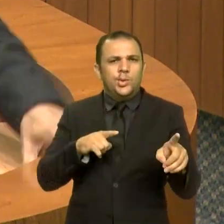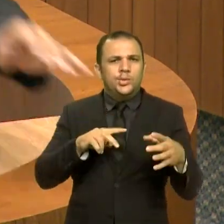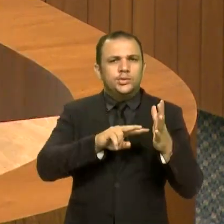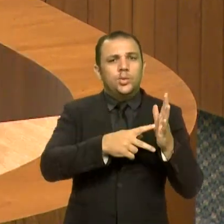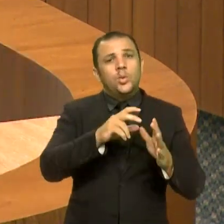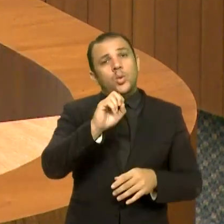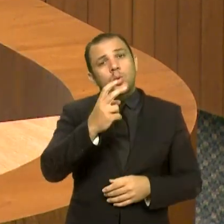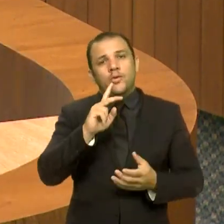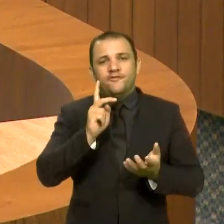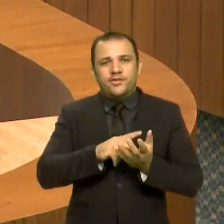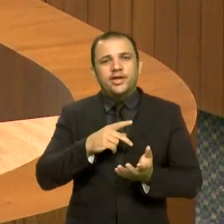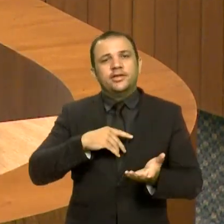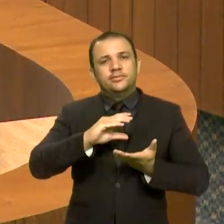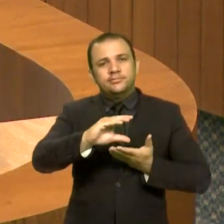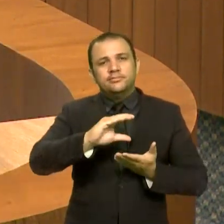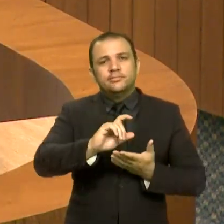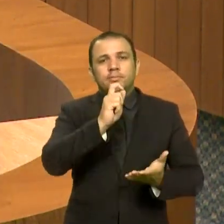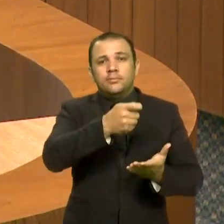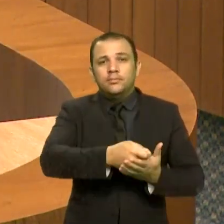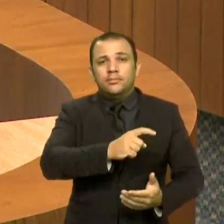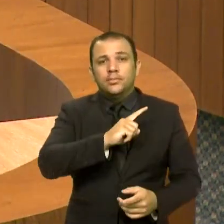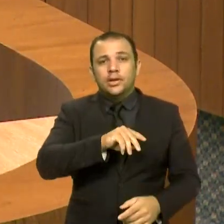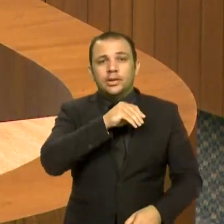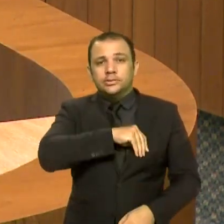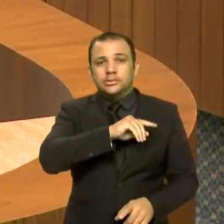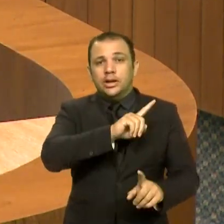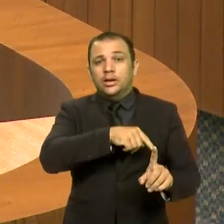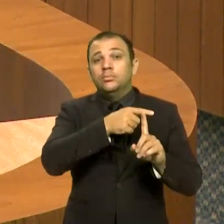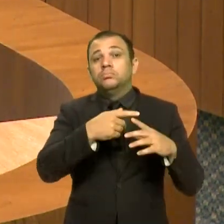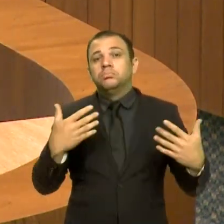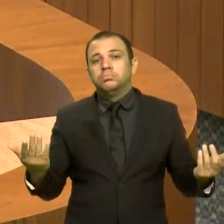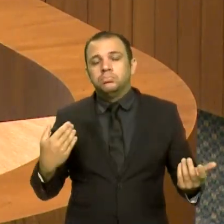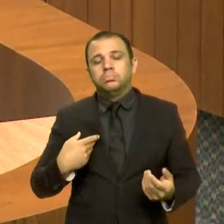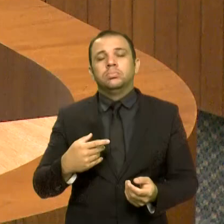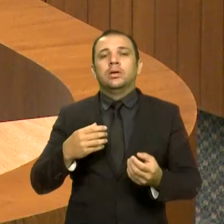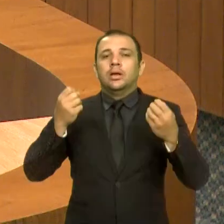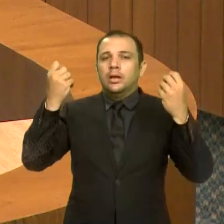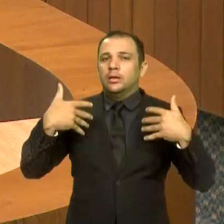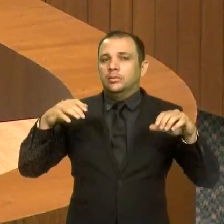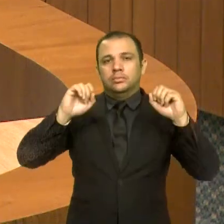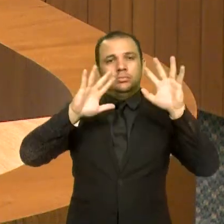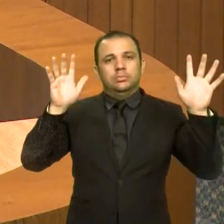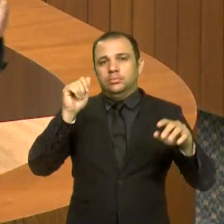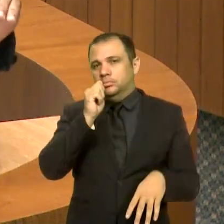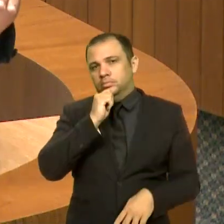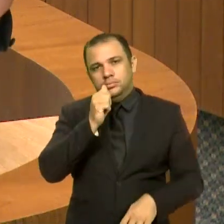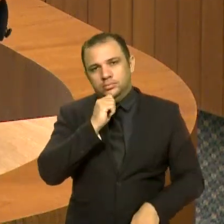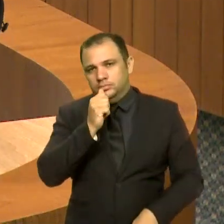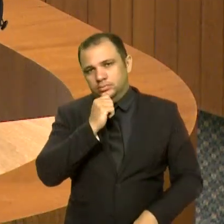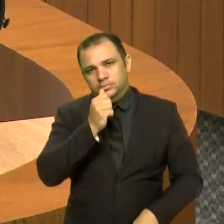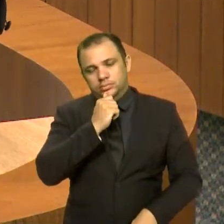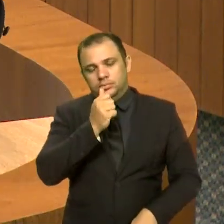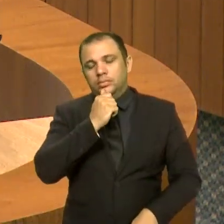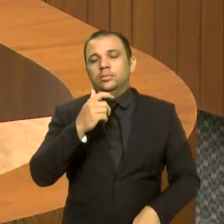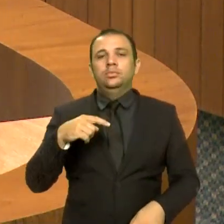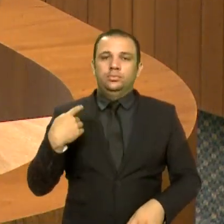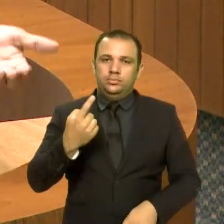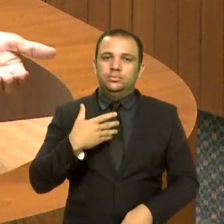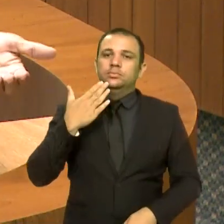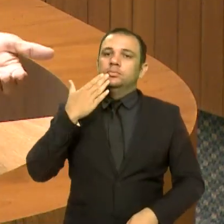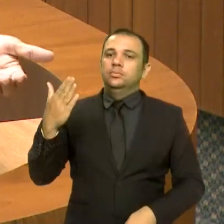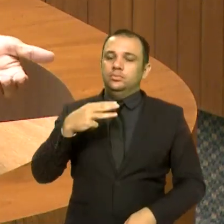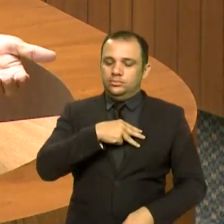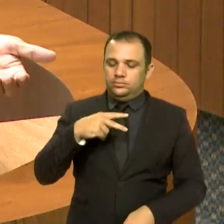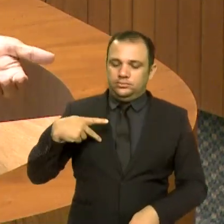esclarecido. Fizemos a denúncia e levamos ao Ministério Público Estadual, Ministério Público Federal, à Secretaria de Transparência,